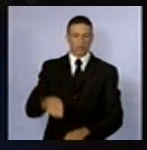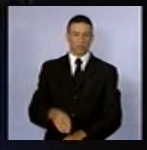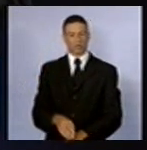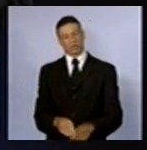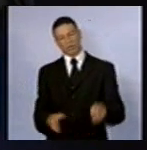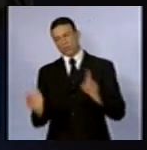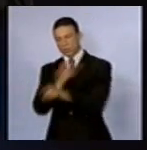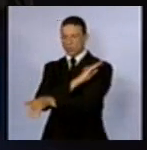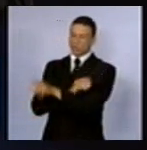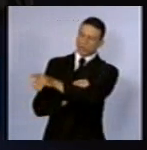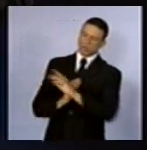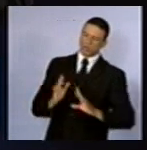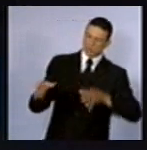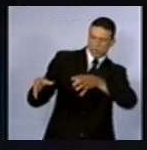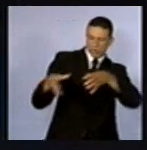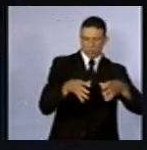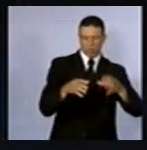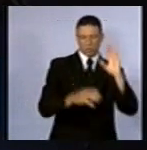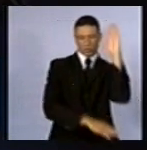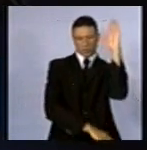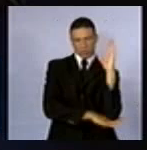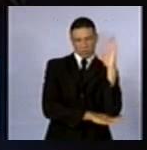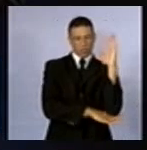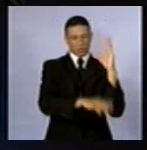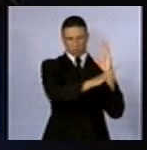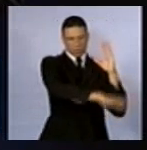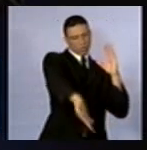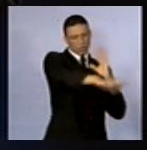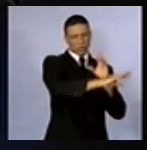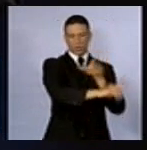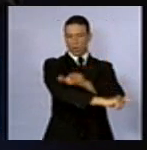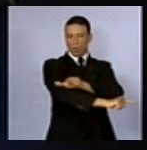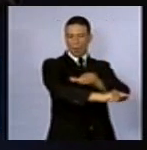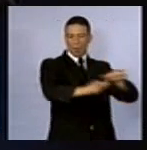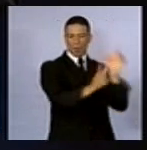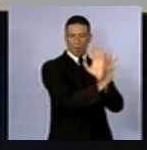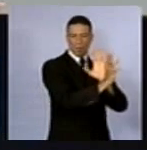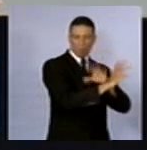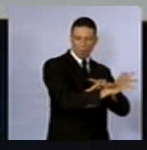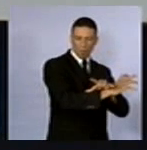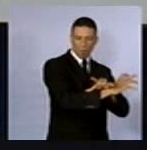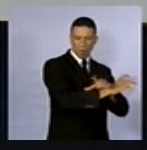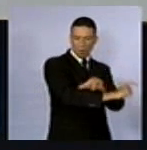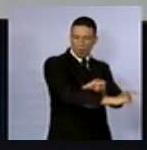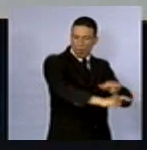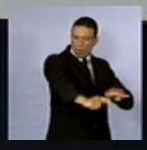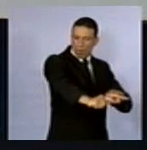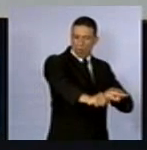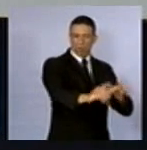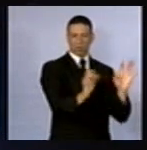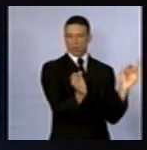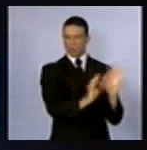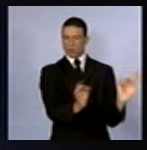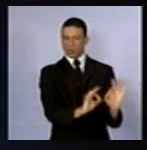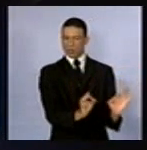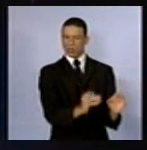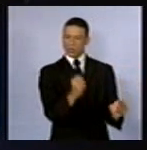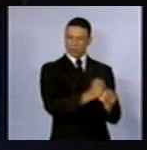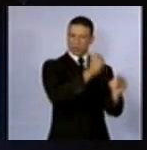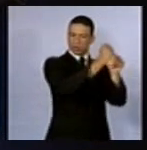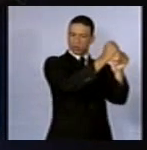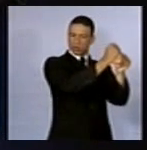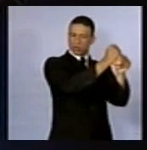desapropriadas construída a linha sim elas são desapropriadas é declarada declar são declaradas de utilidade pública e são até